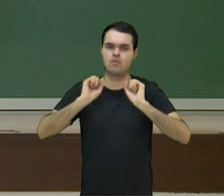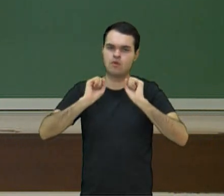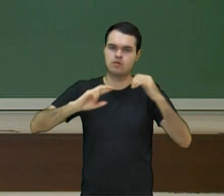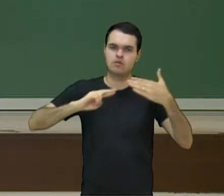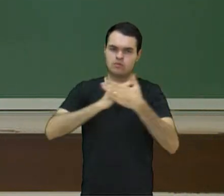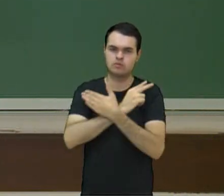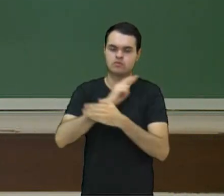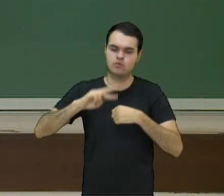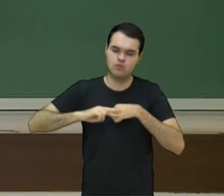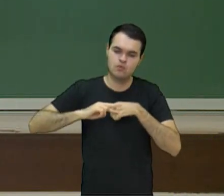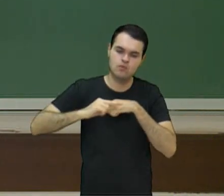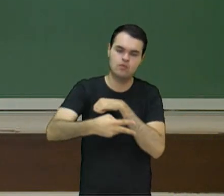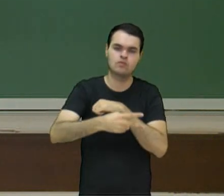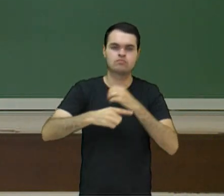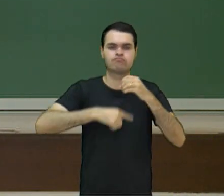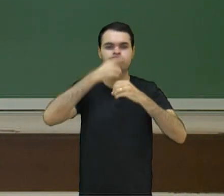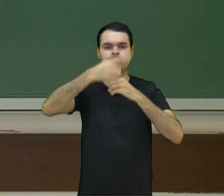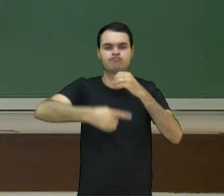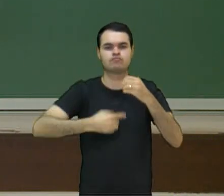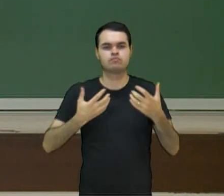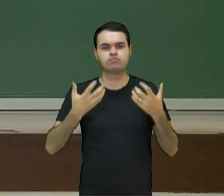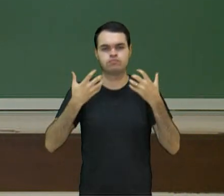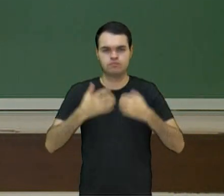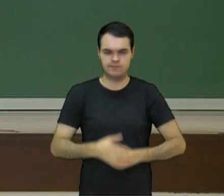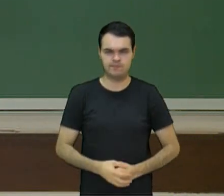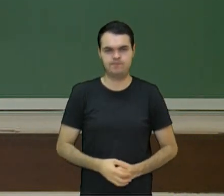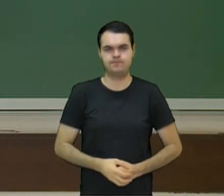como consequência aí o aquecimento global.